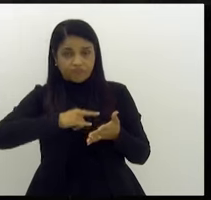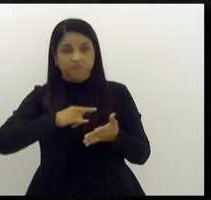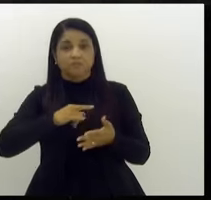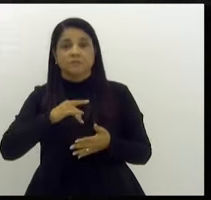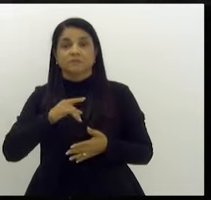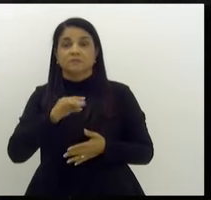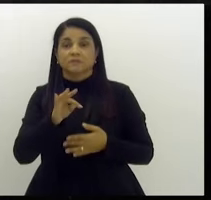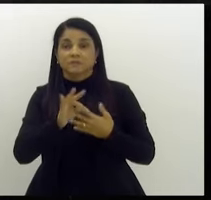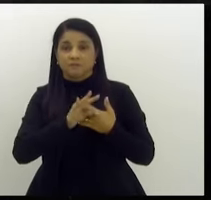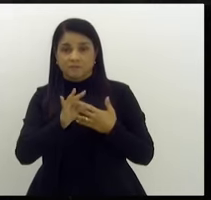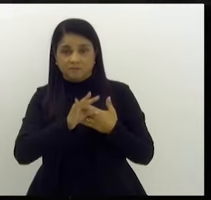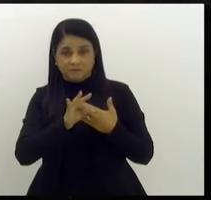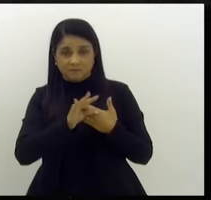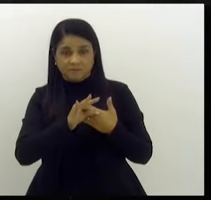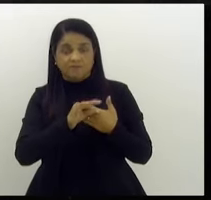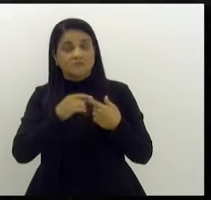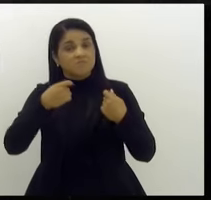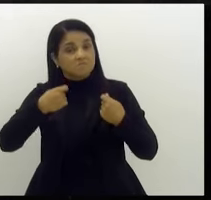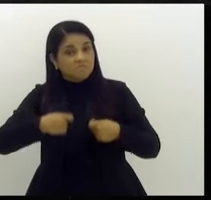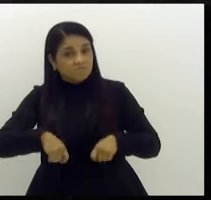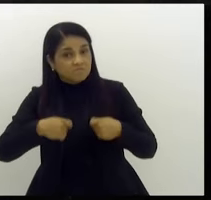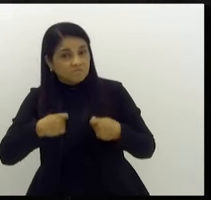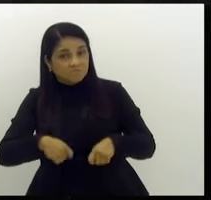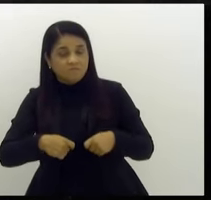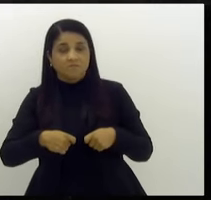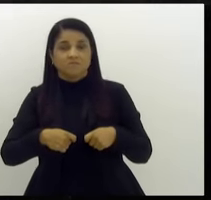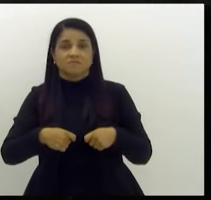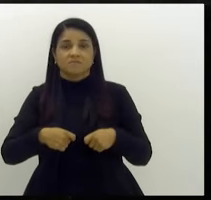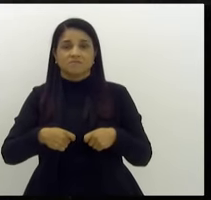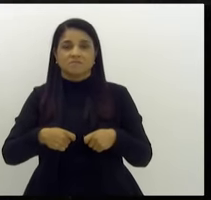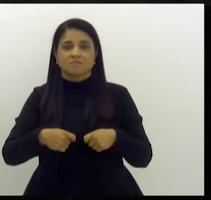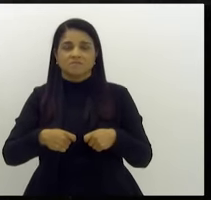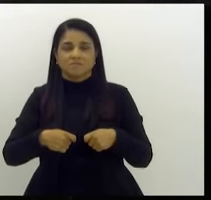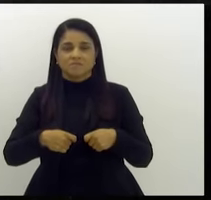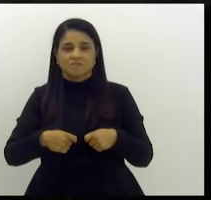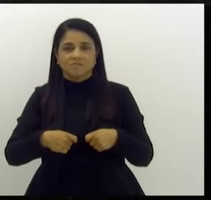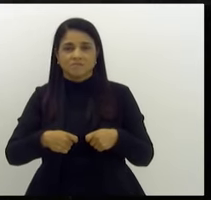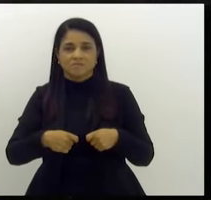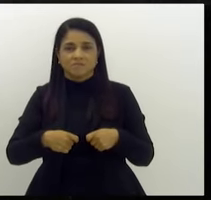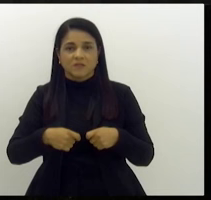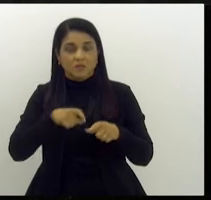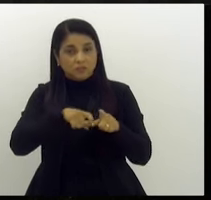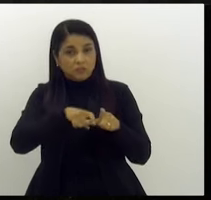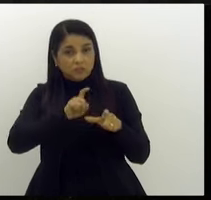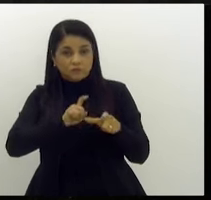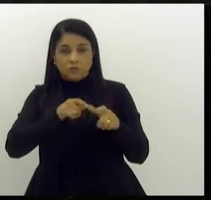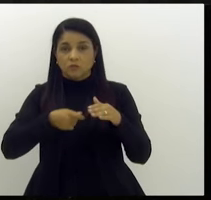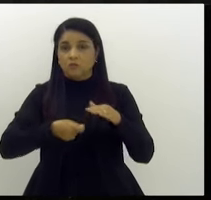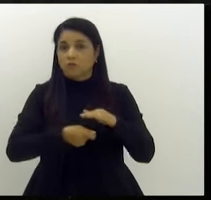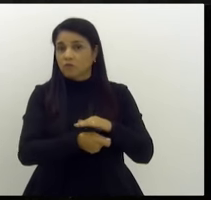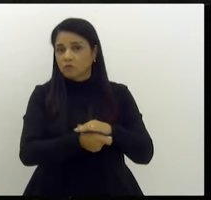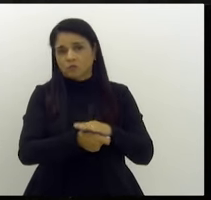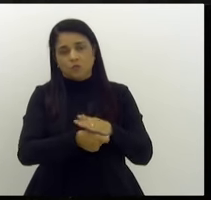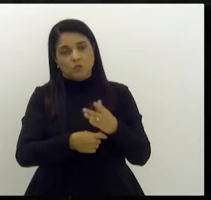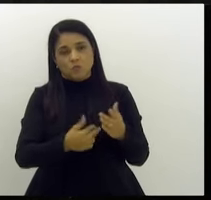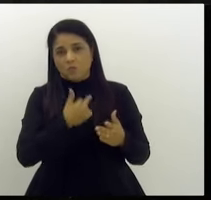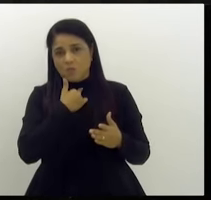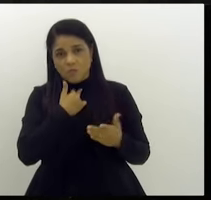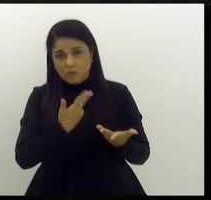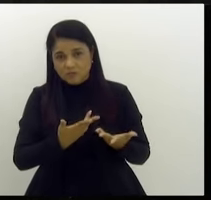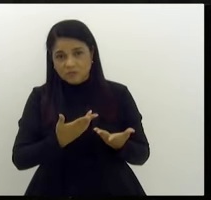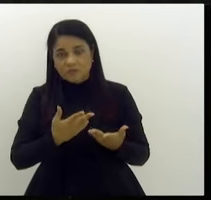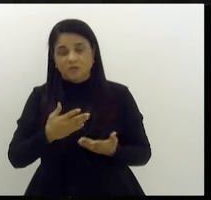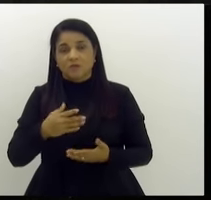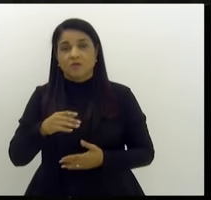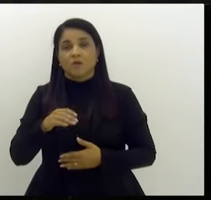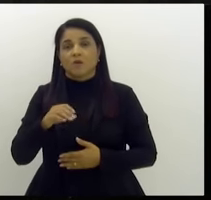sedc falando da necessidade da não eh desvinculação do fundo e o sedica é o